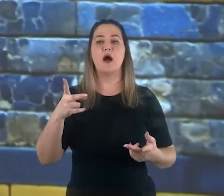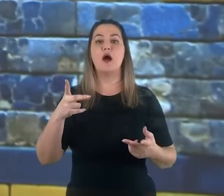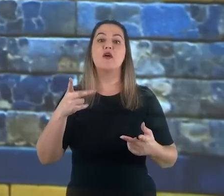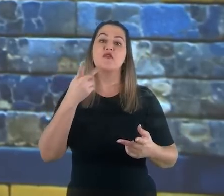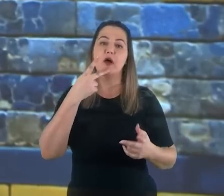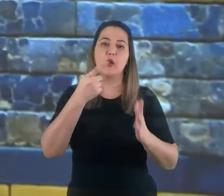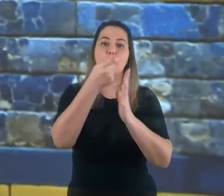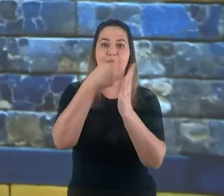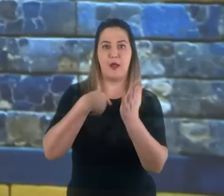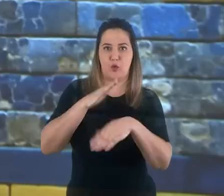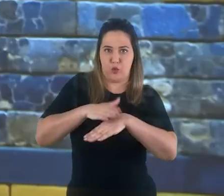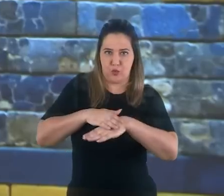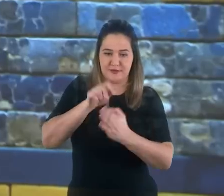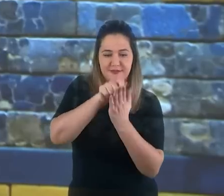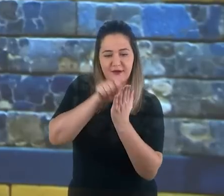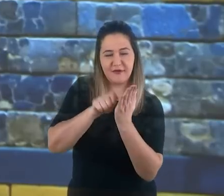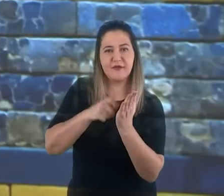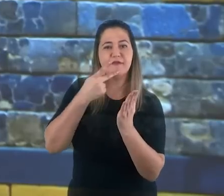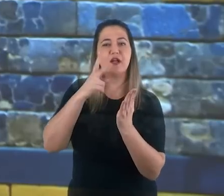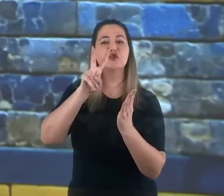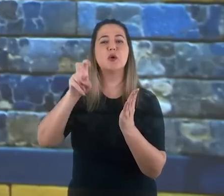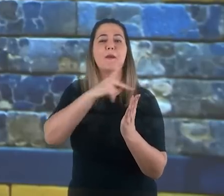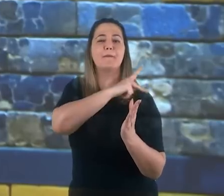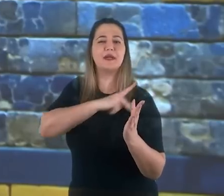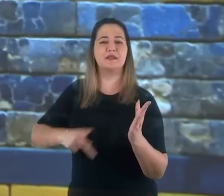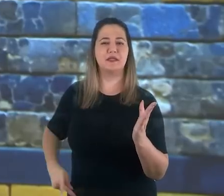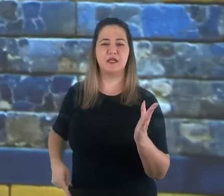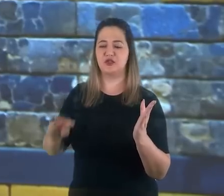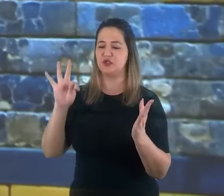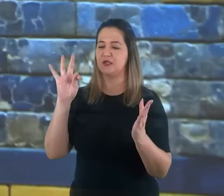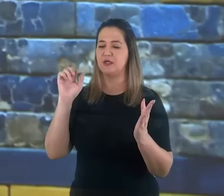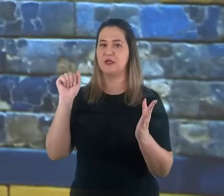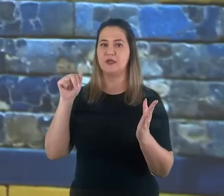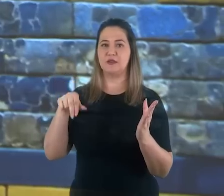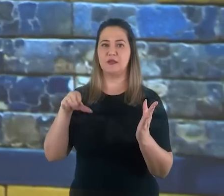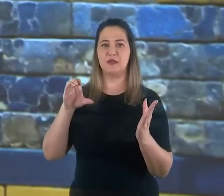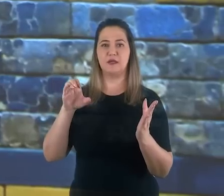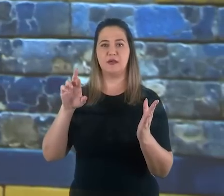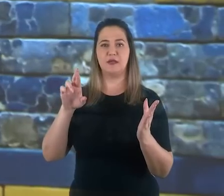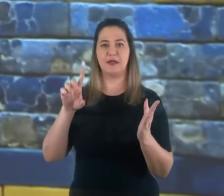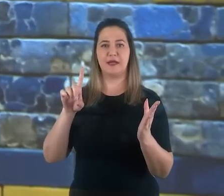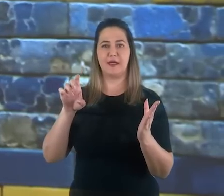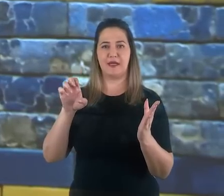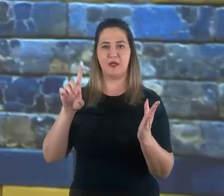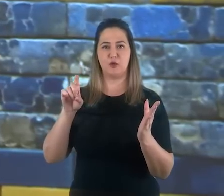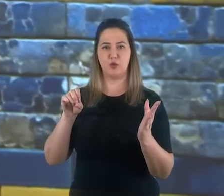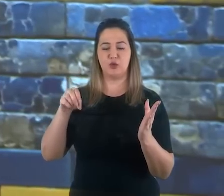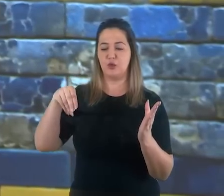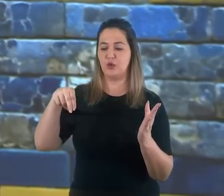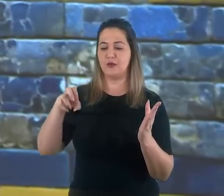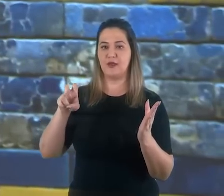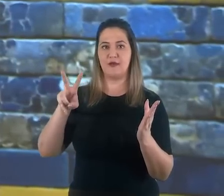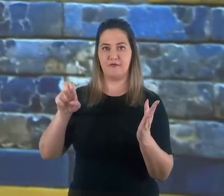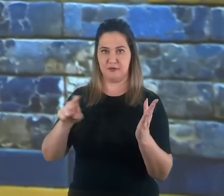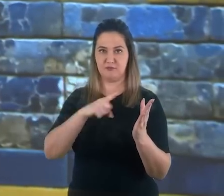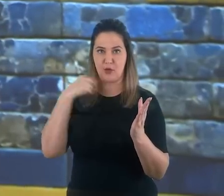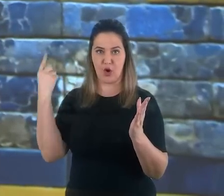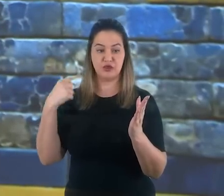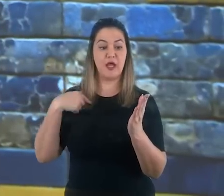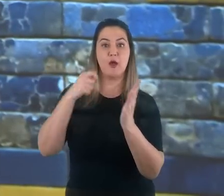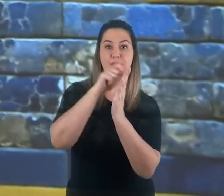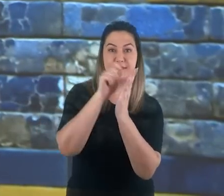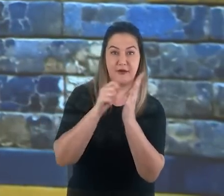de Tancredo Neves e jogasse esse texto artificialmente para antes de 1984, o ano